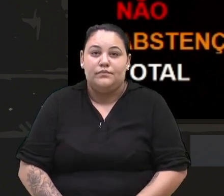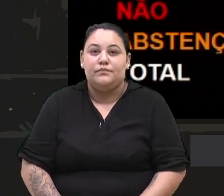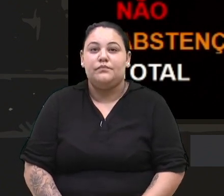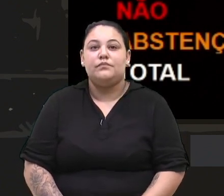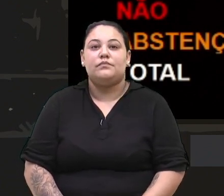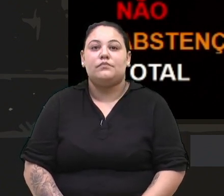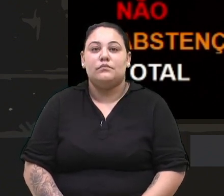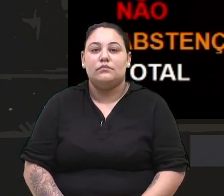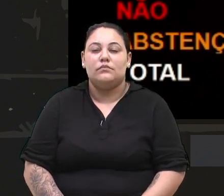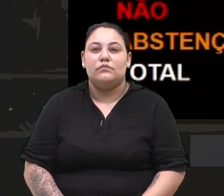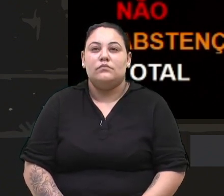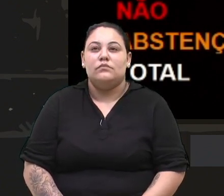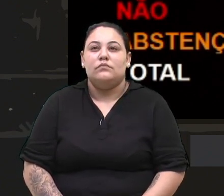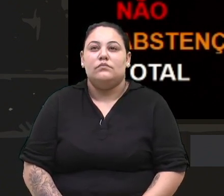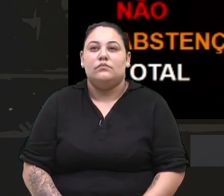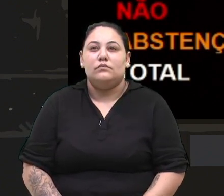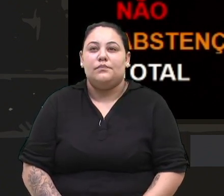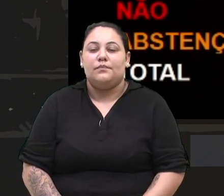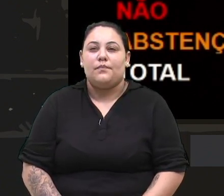sim, senhor.